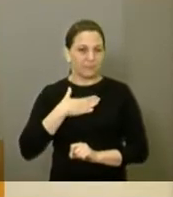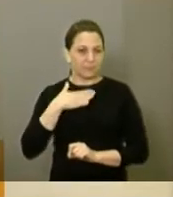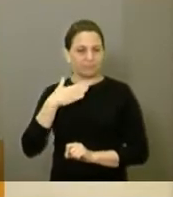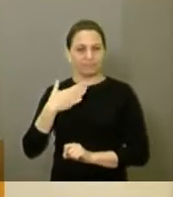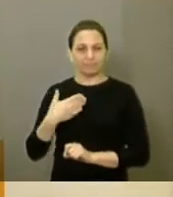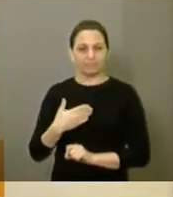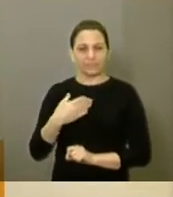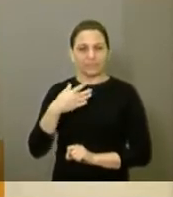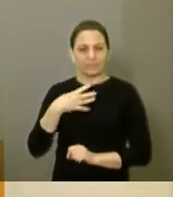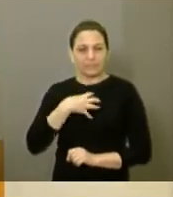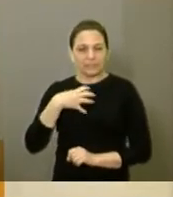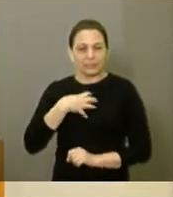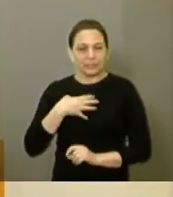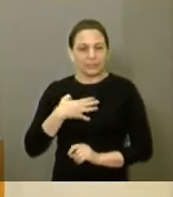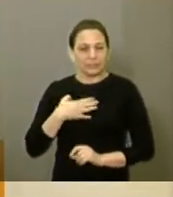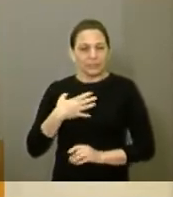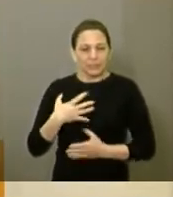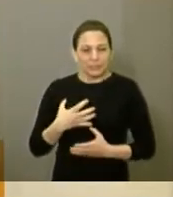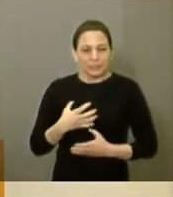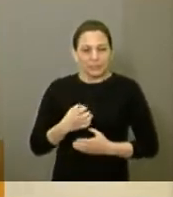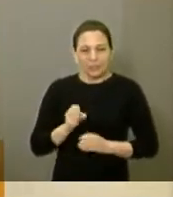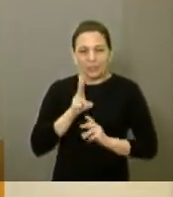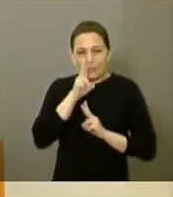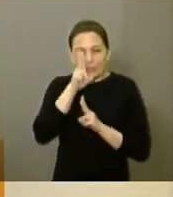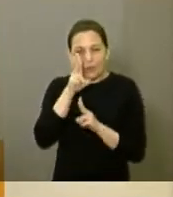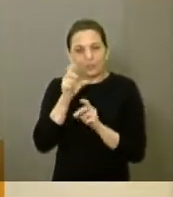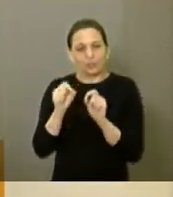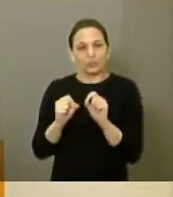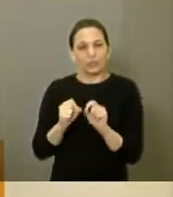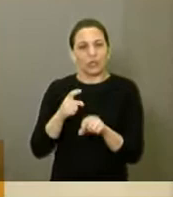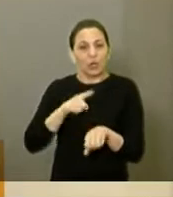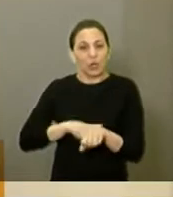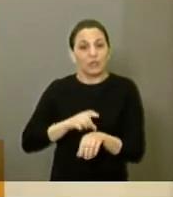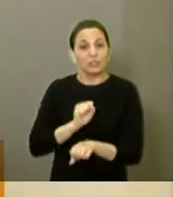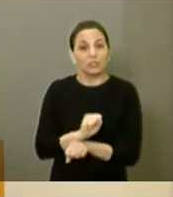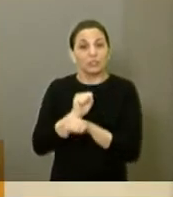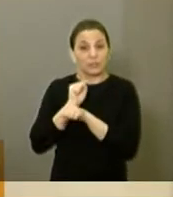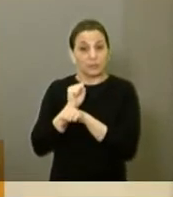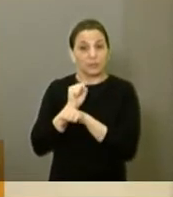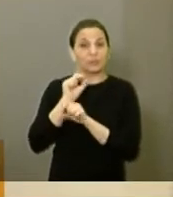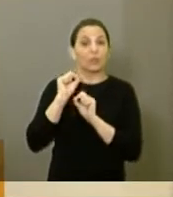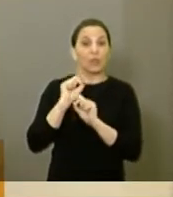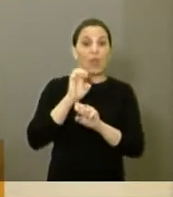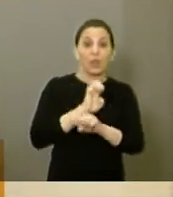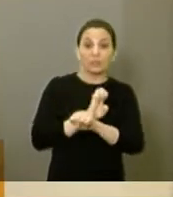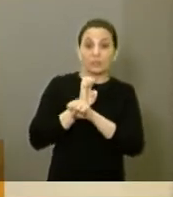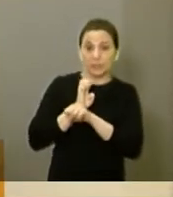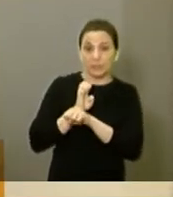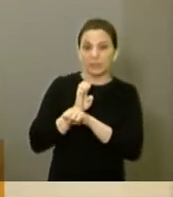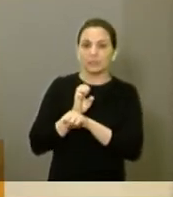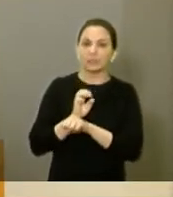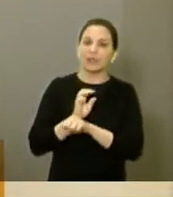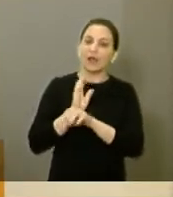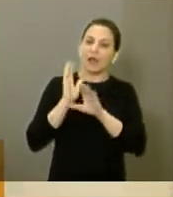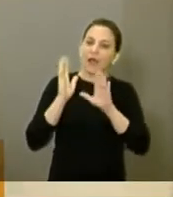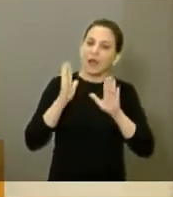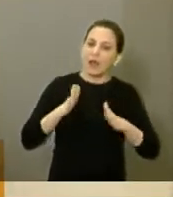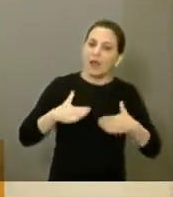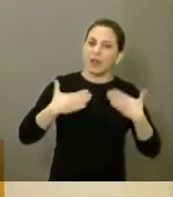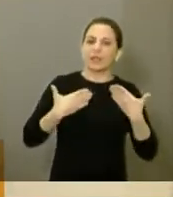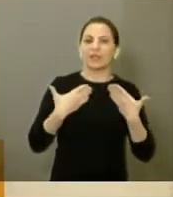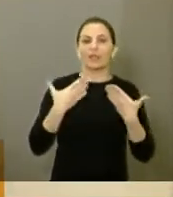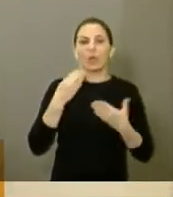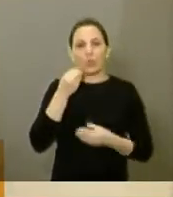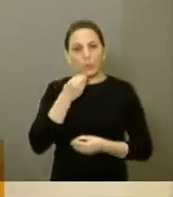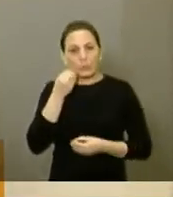forte nas ruas durante a campanha a hora é de esperança é de esperança é de alegria da possibilidade